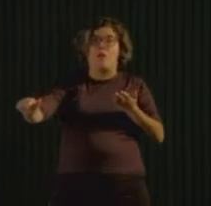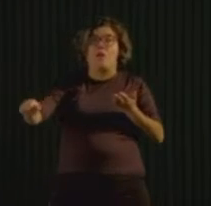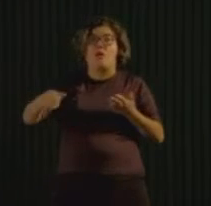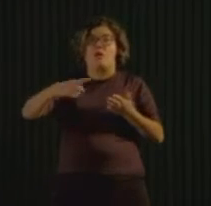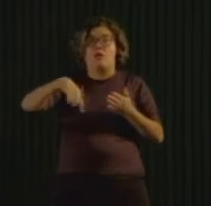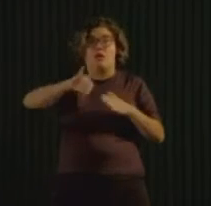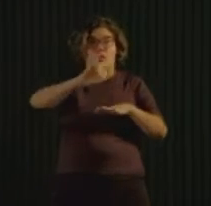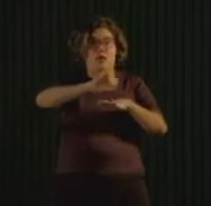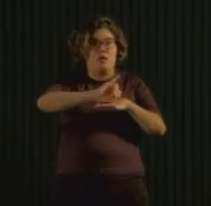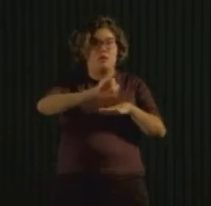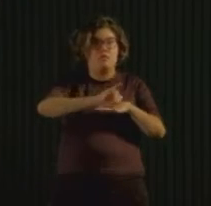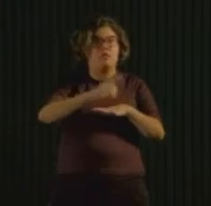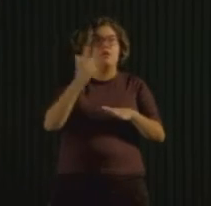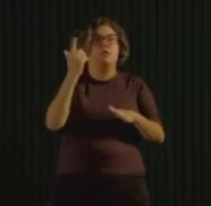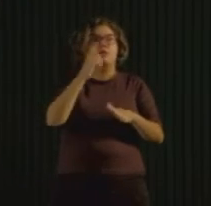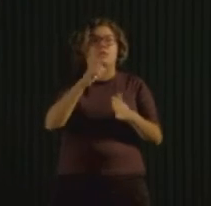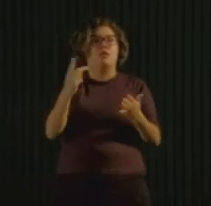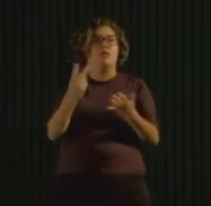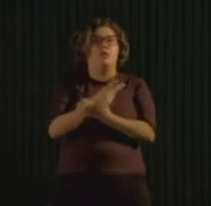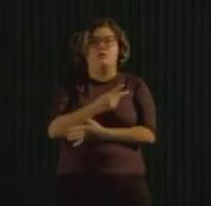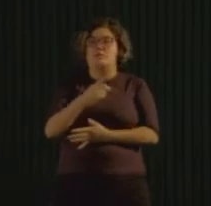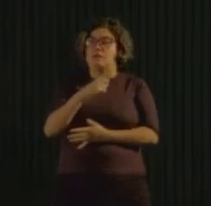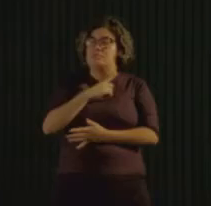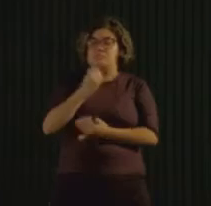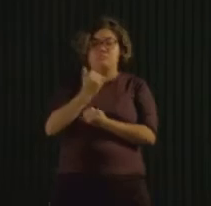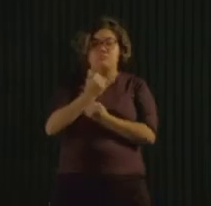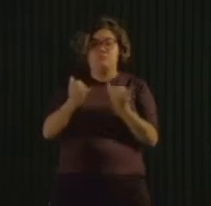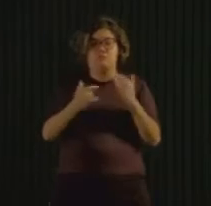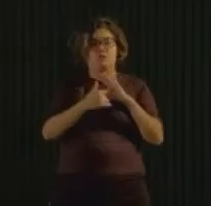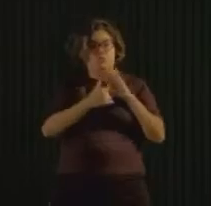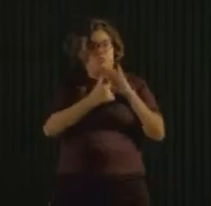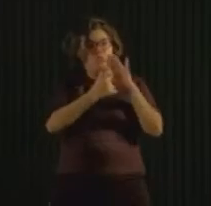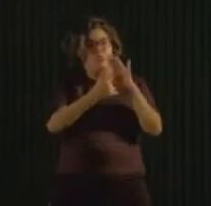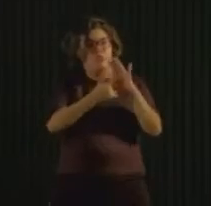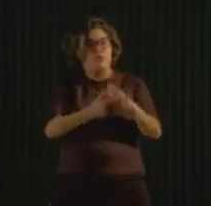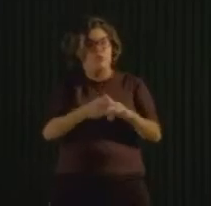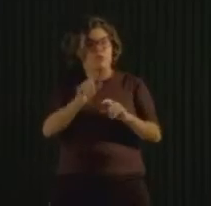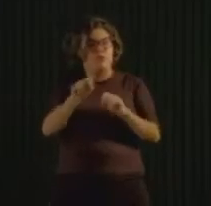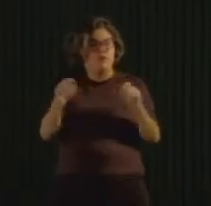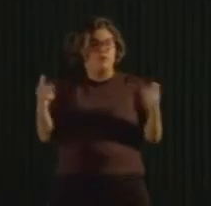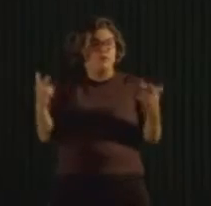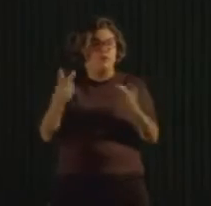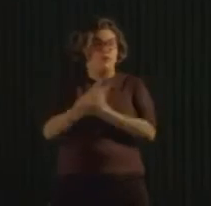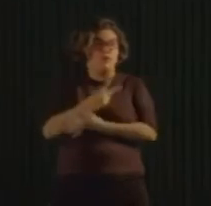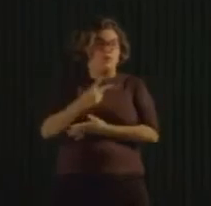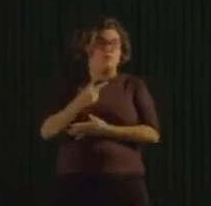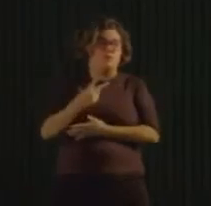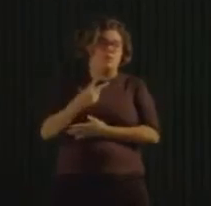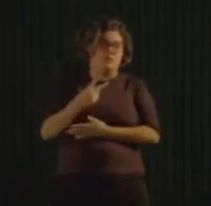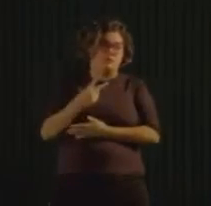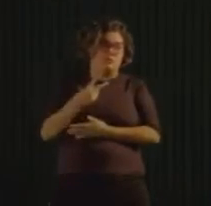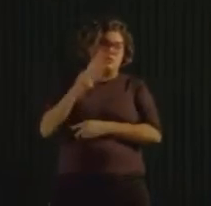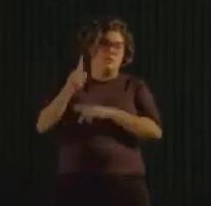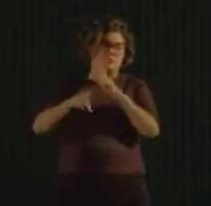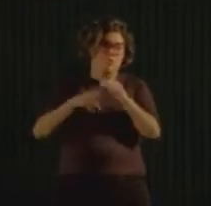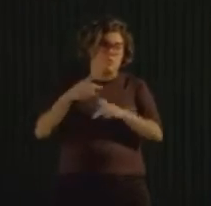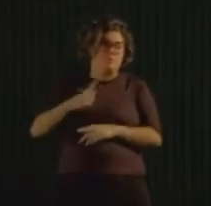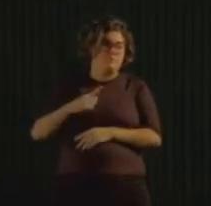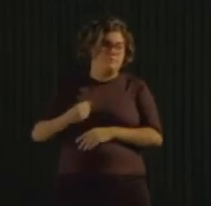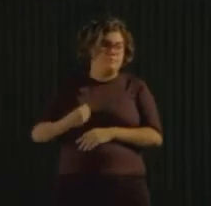desabitadas. E essas ilhas isoladas, elas funcionam como um grande amostrador do que é a poluição que